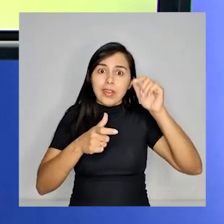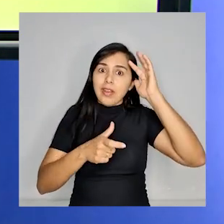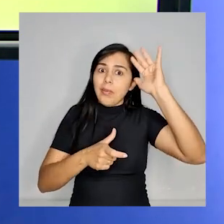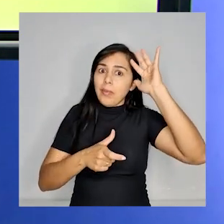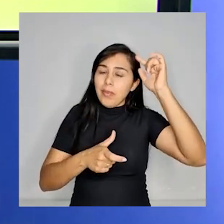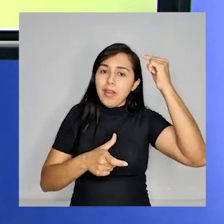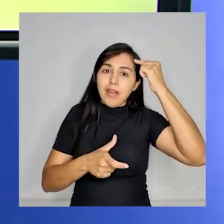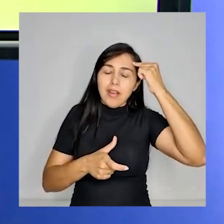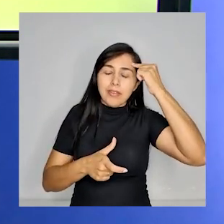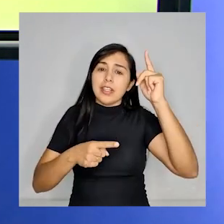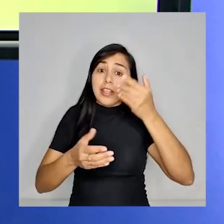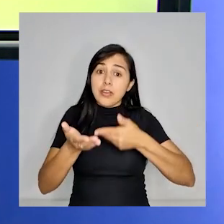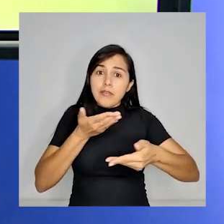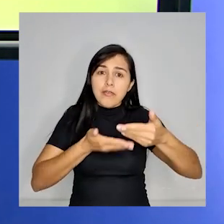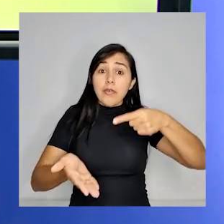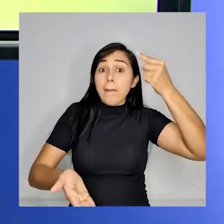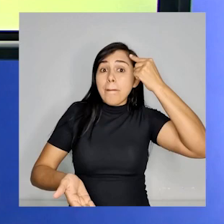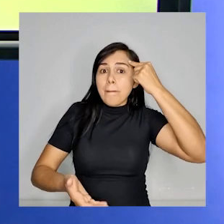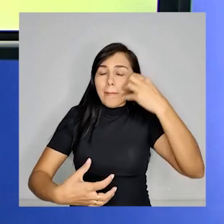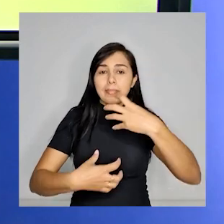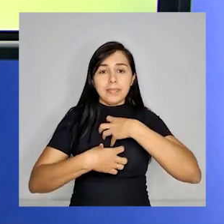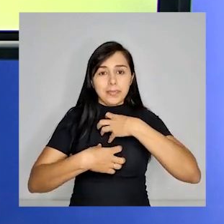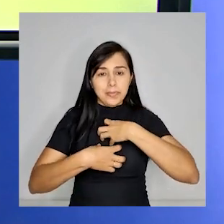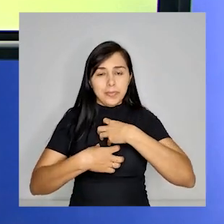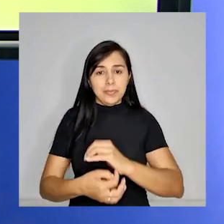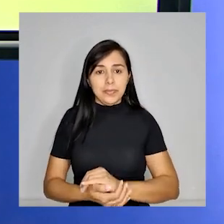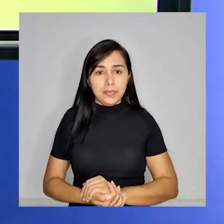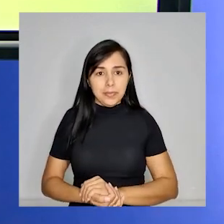história é narrada num fluxo de pensamentos e sentimentos.